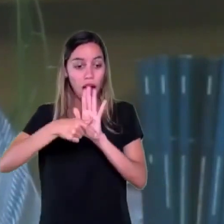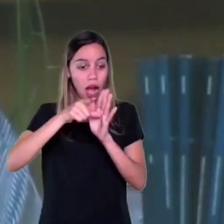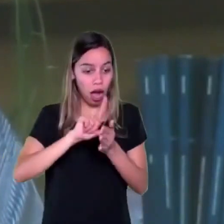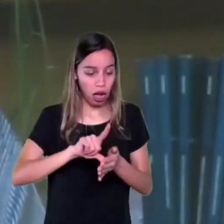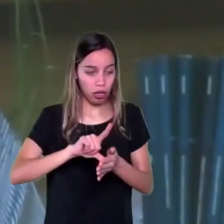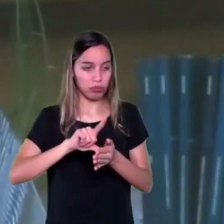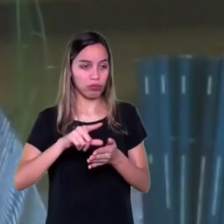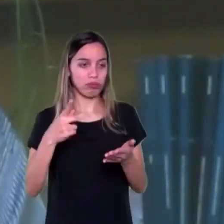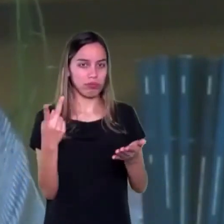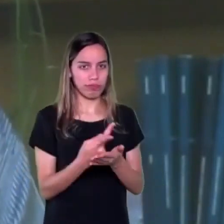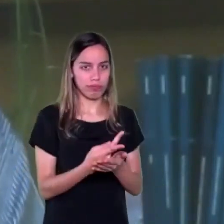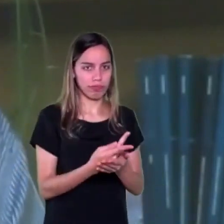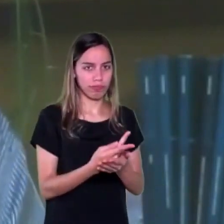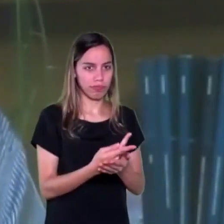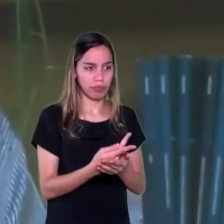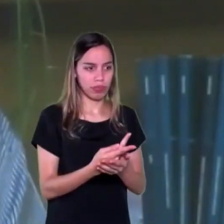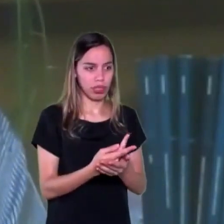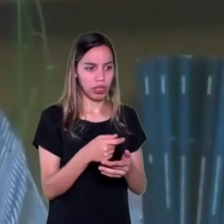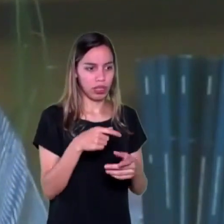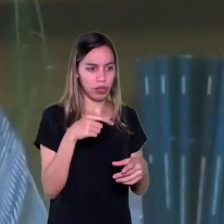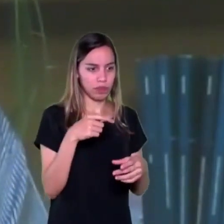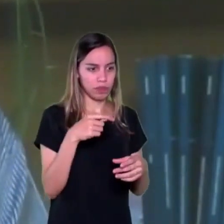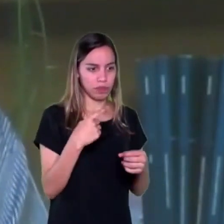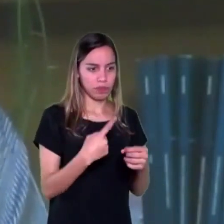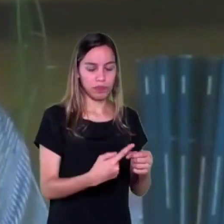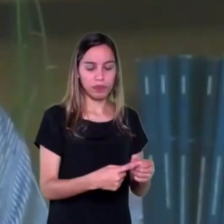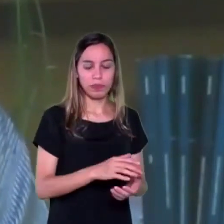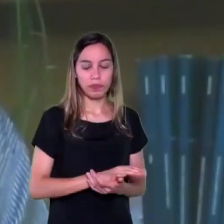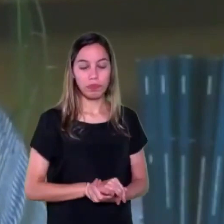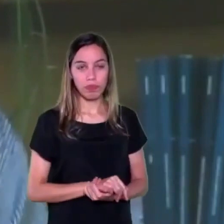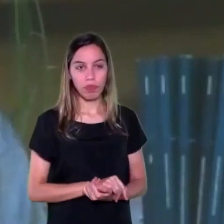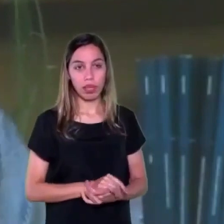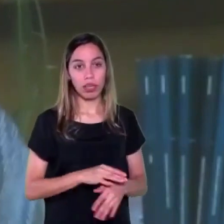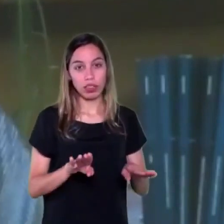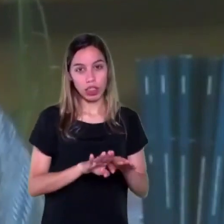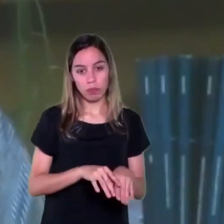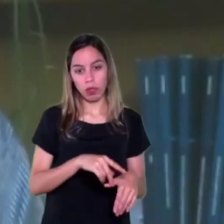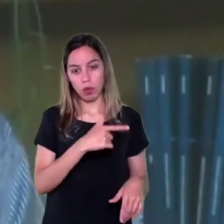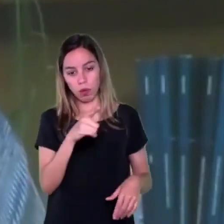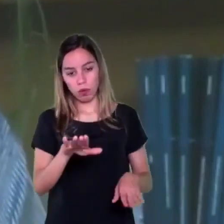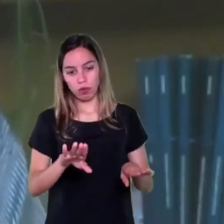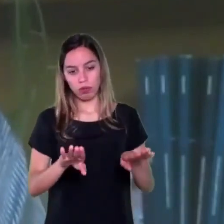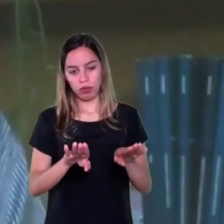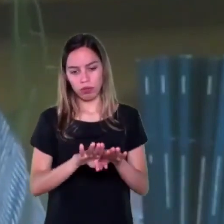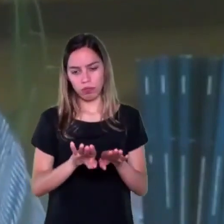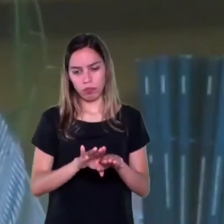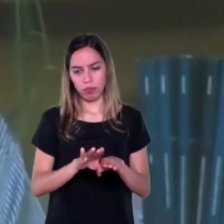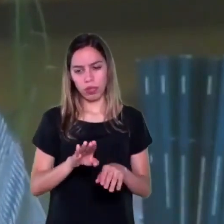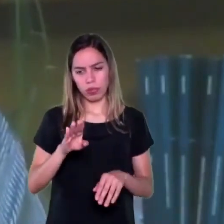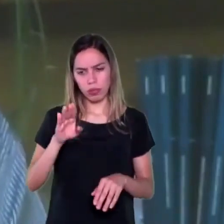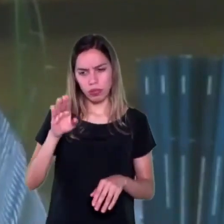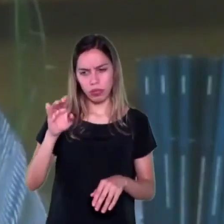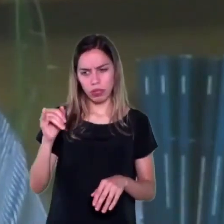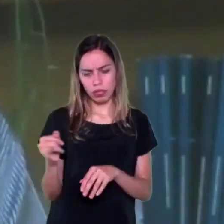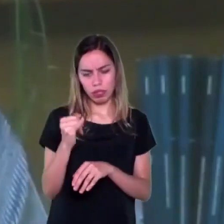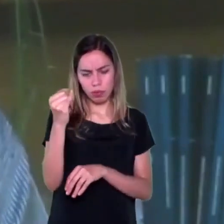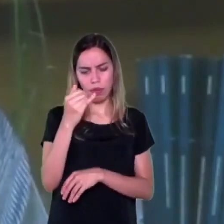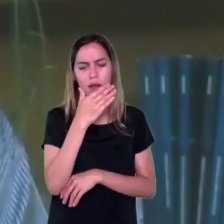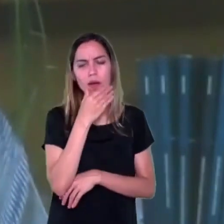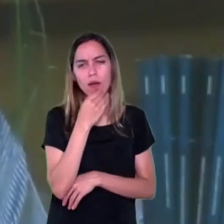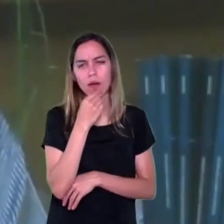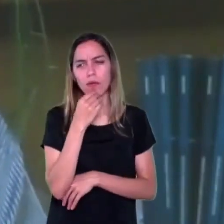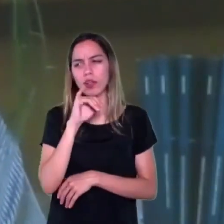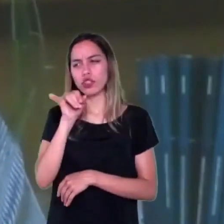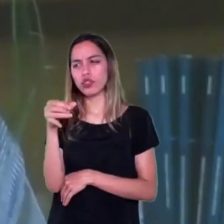E também não podemos deixar de dizer e lembrar do mestre-escola José